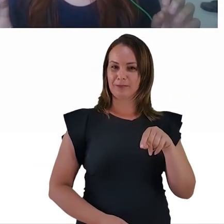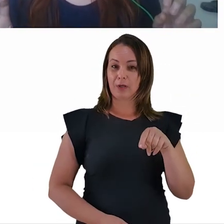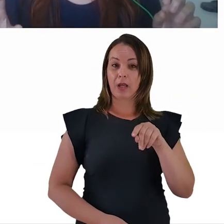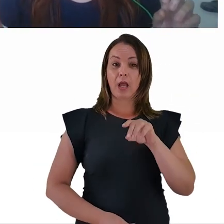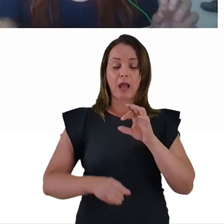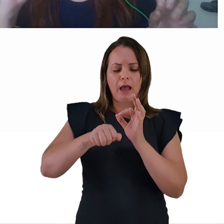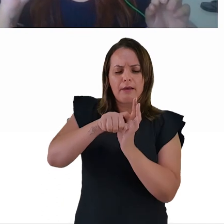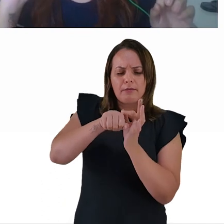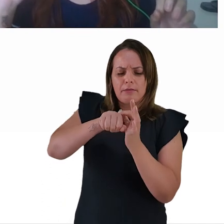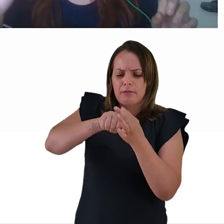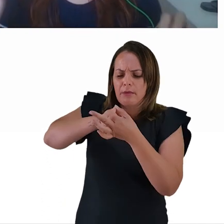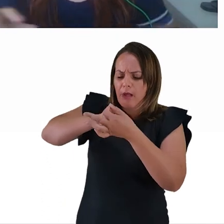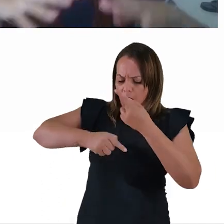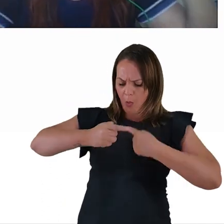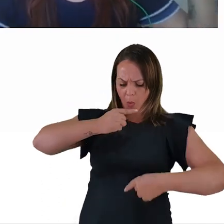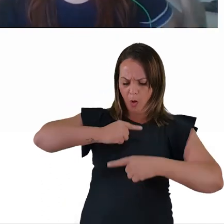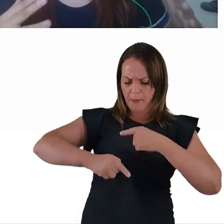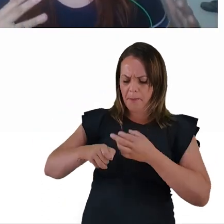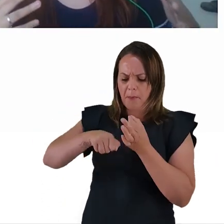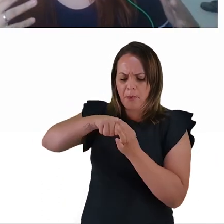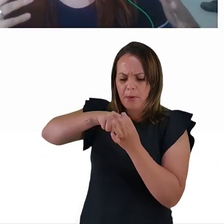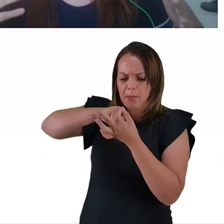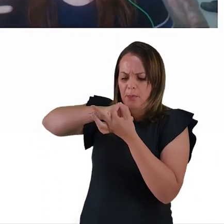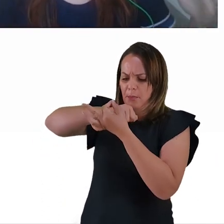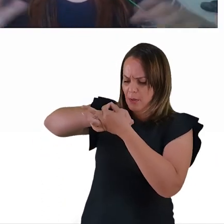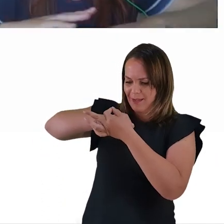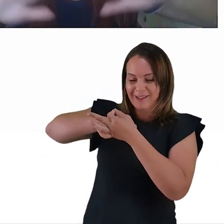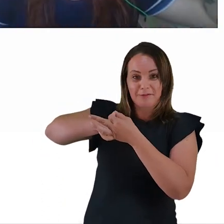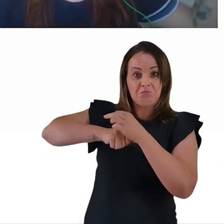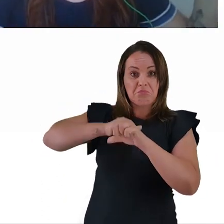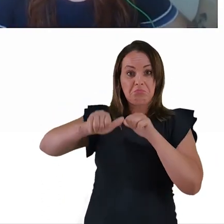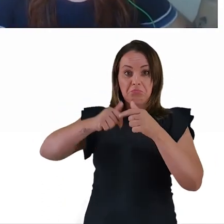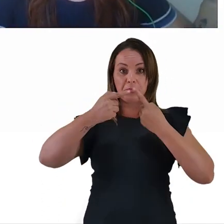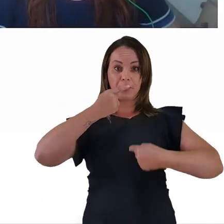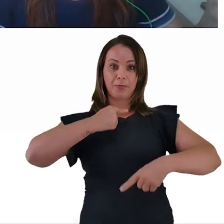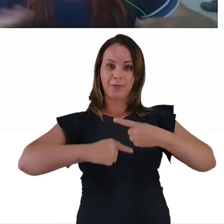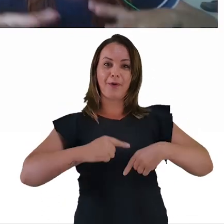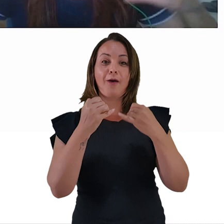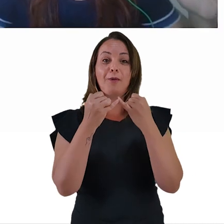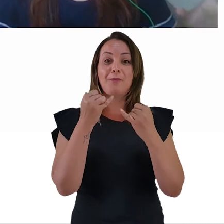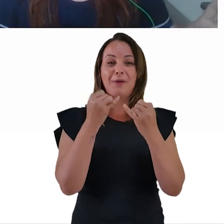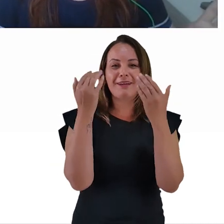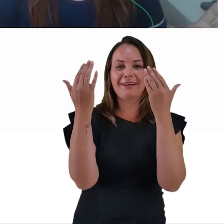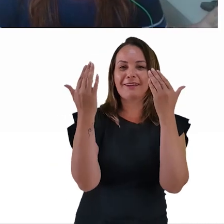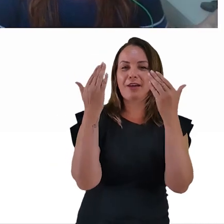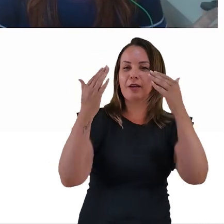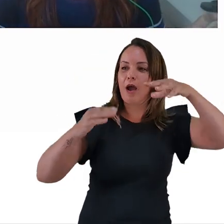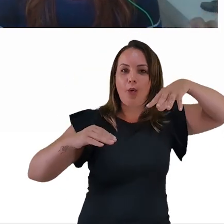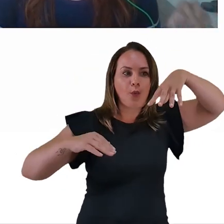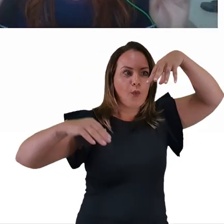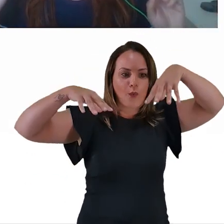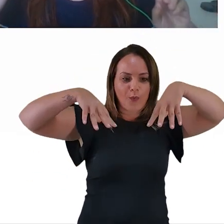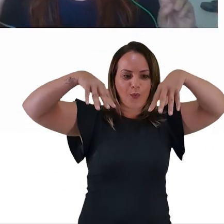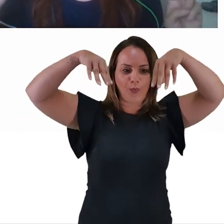nosso corpo, que são esses pequenos pedacinhos que formam tudo o que a gente é, vamos entender como se fosse um grande castelo, um grande campo, assim.